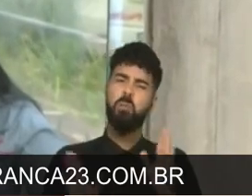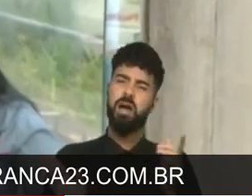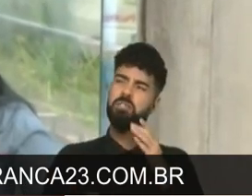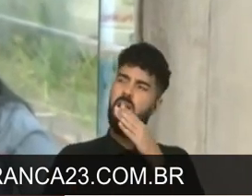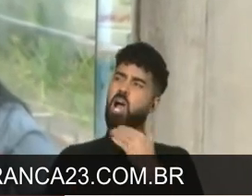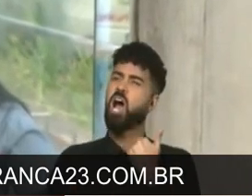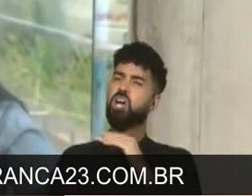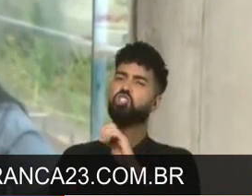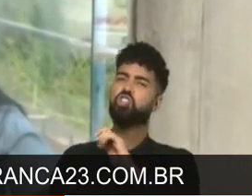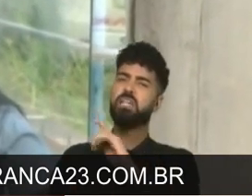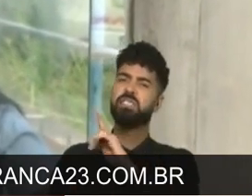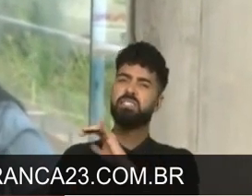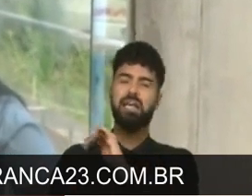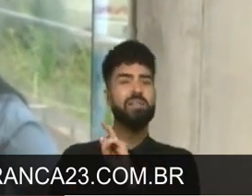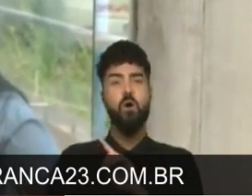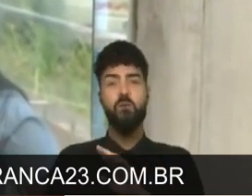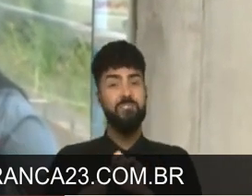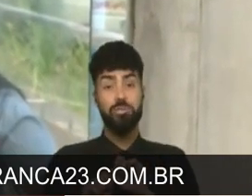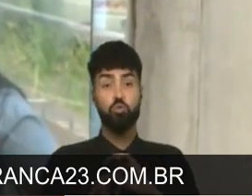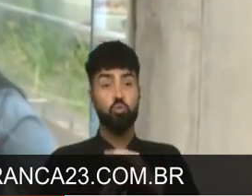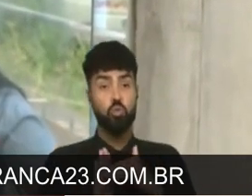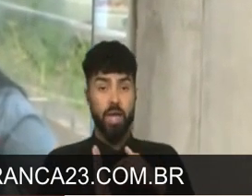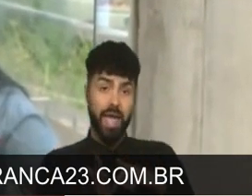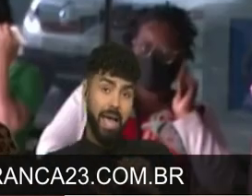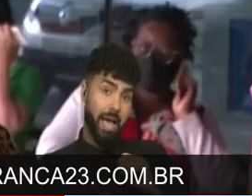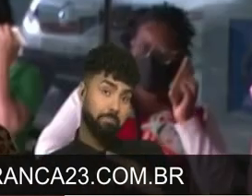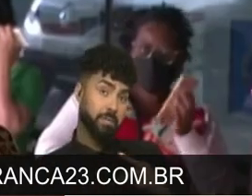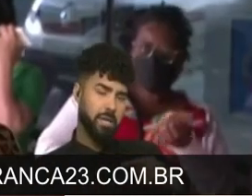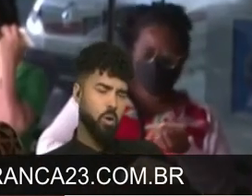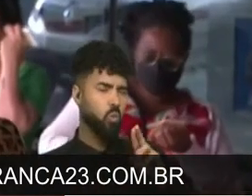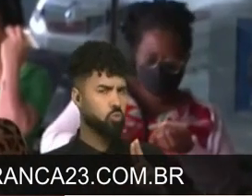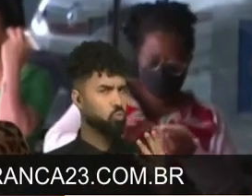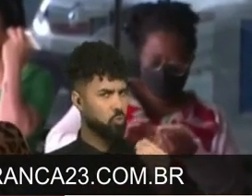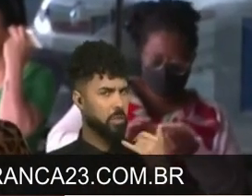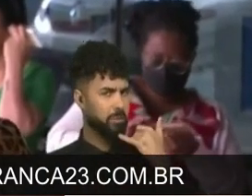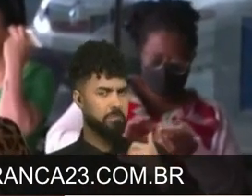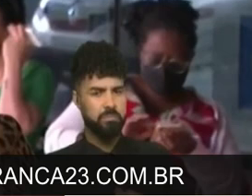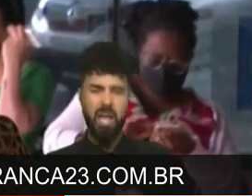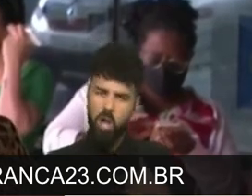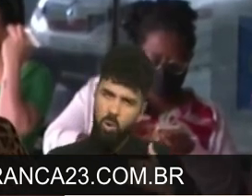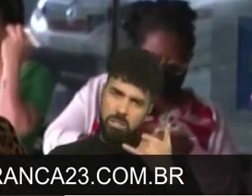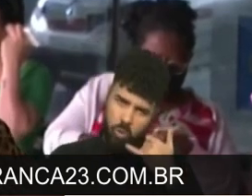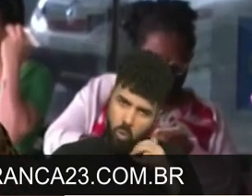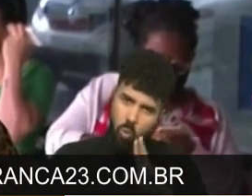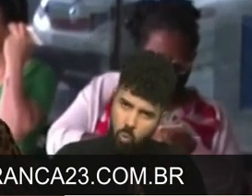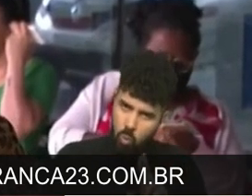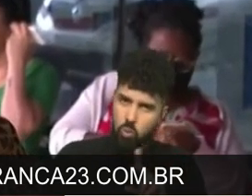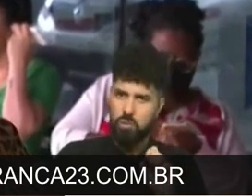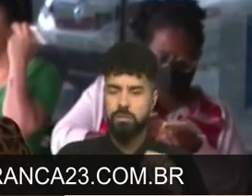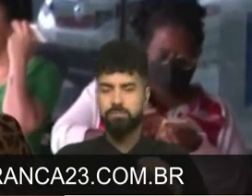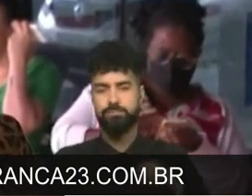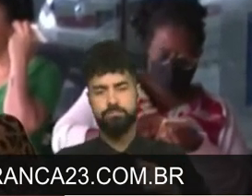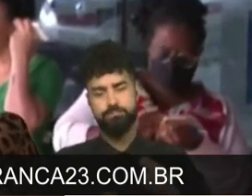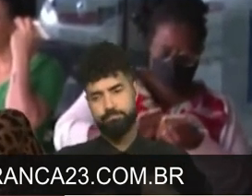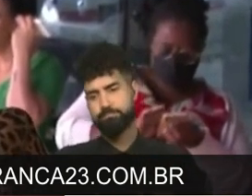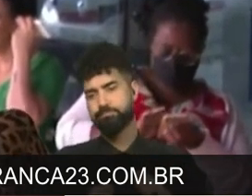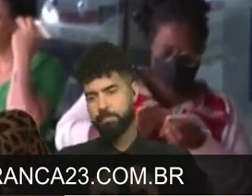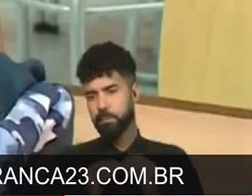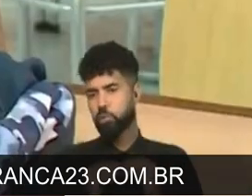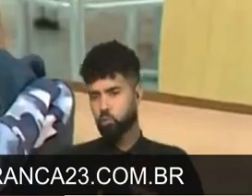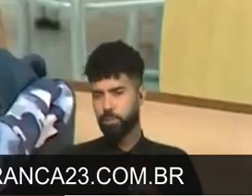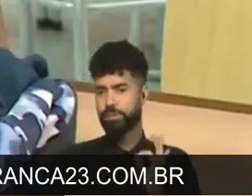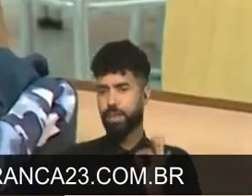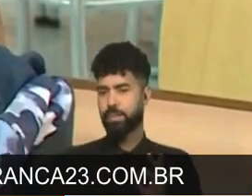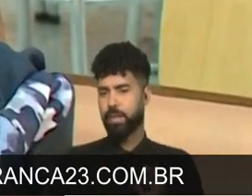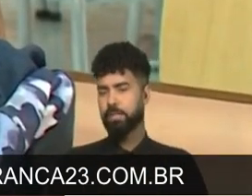Eu faço tudo pelo aplicativo, então uso muito o celular. Utilizo bastante o celular e com certeza traz sim prejuízo.